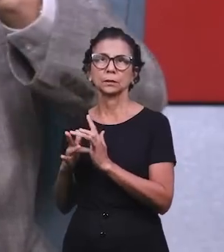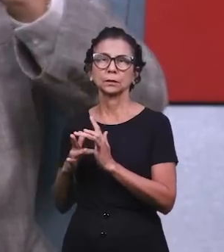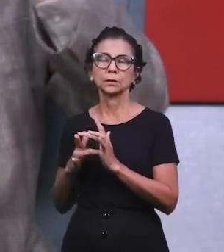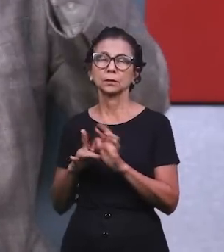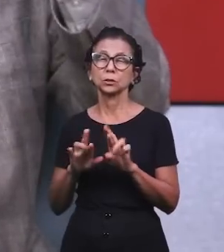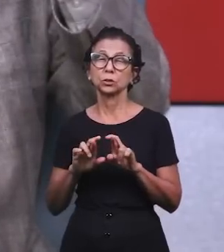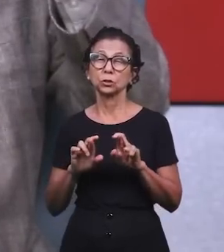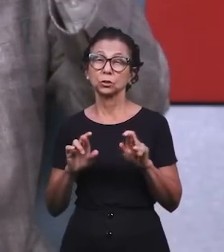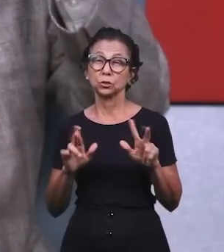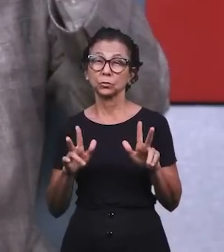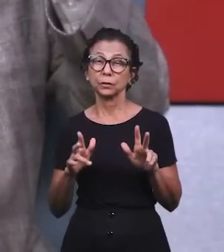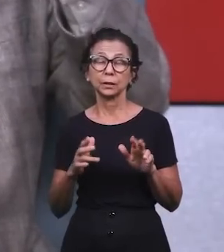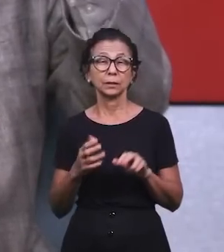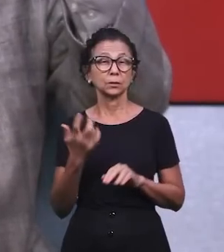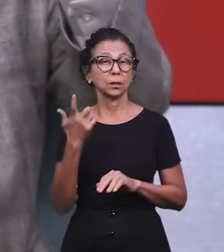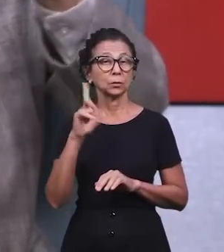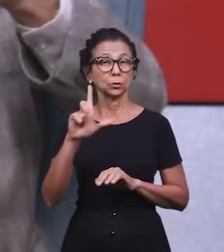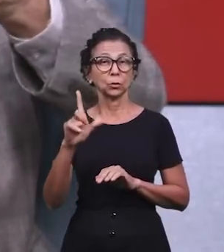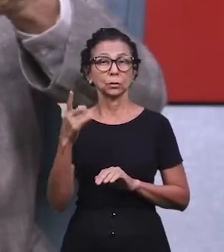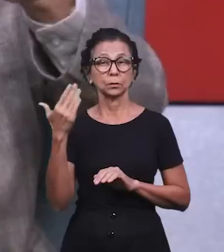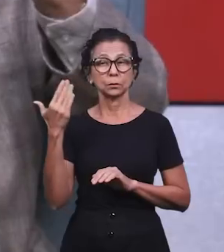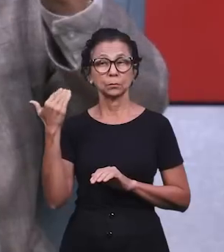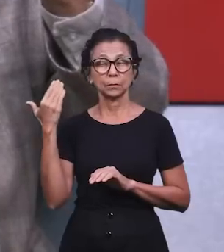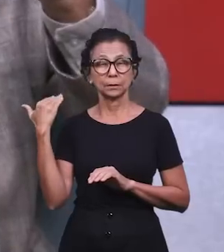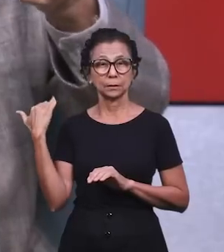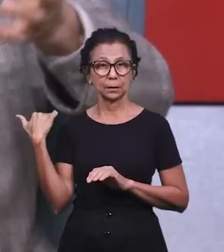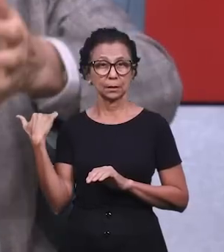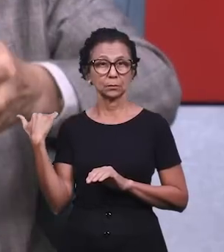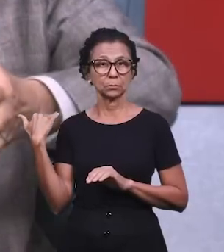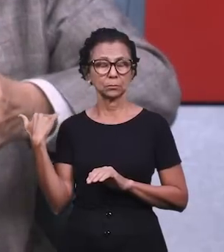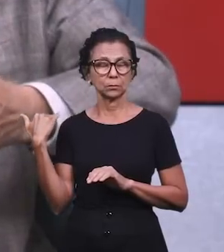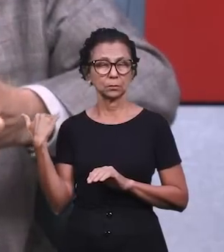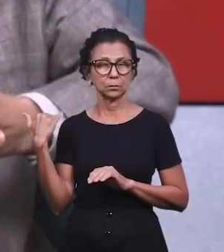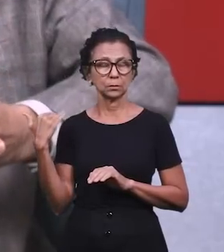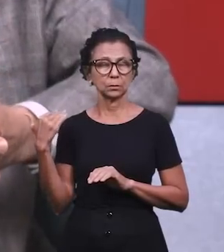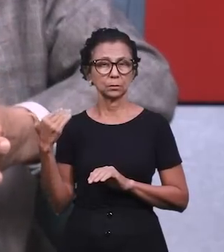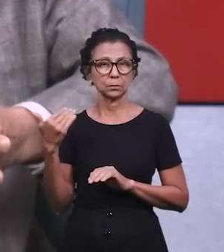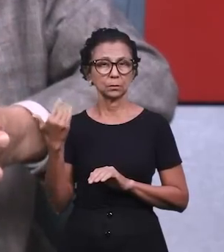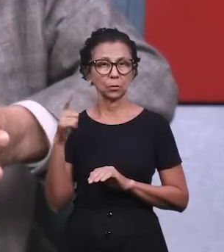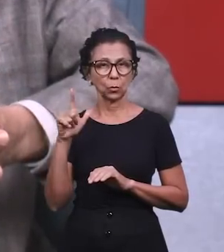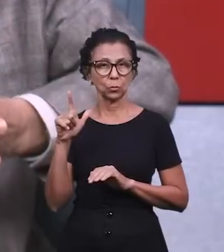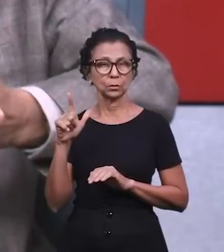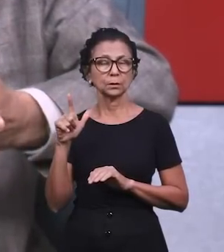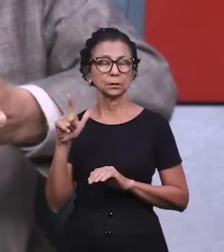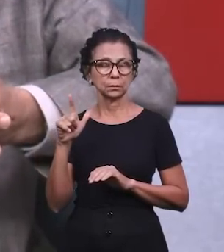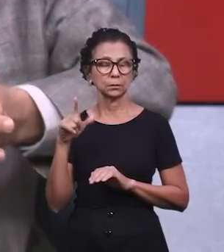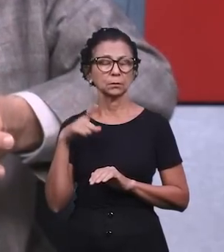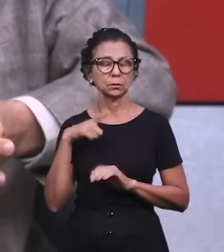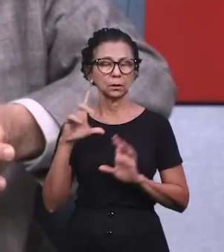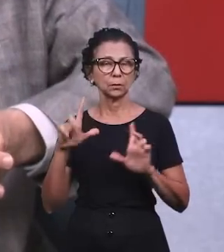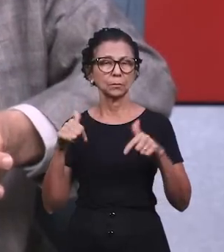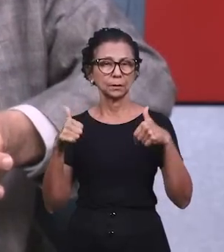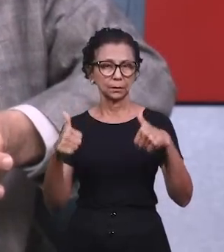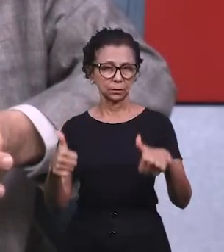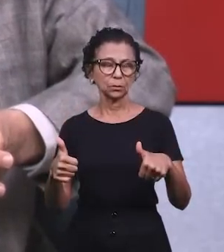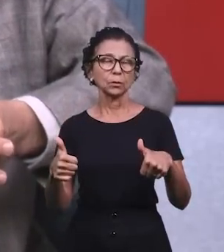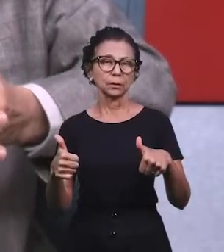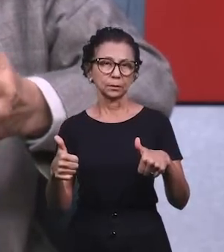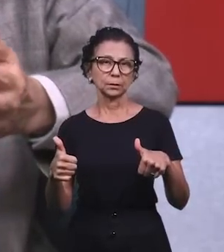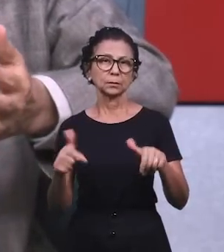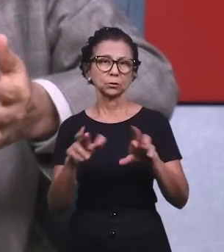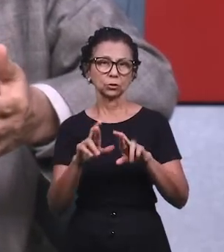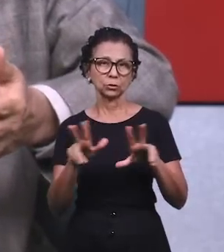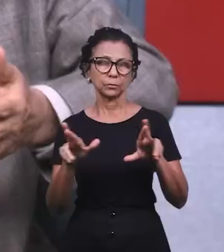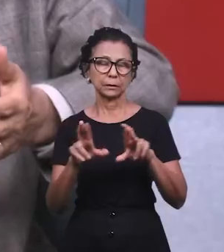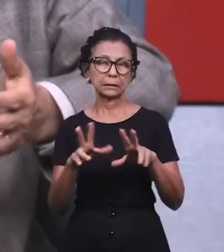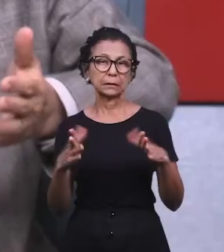todas as outras. Claro, todas as outras tinham operações diferentes, mas vamos falar hoje sobre